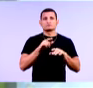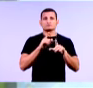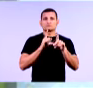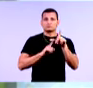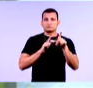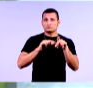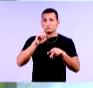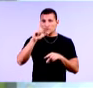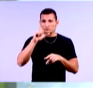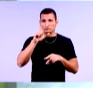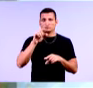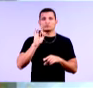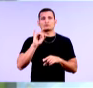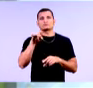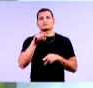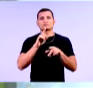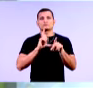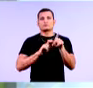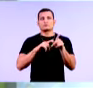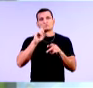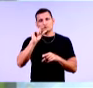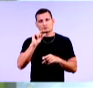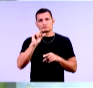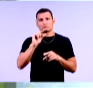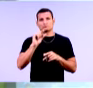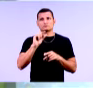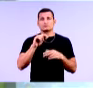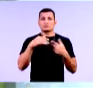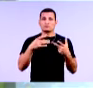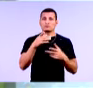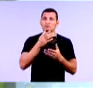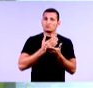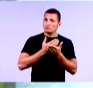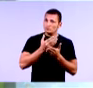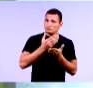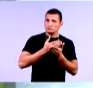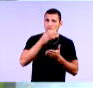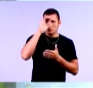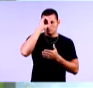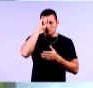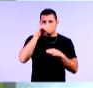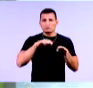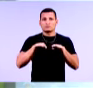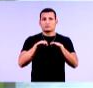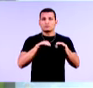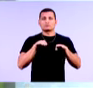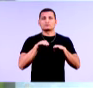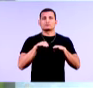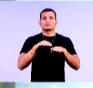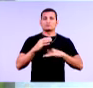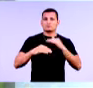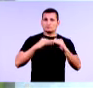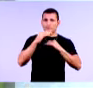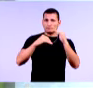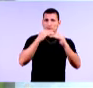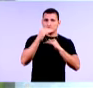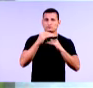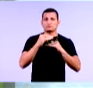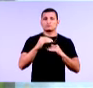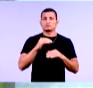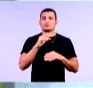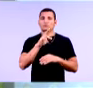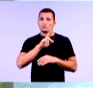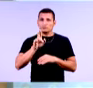B maiúsculo. Só você vai fazer que não, né? Então é bom você começar a aprender também os padrões de desenvolvimento, padrões de